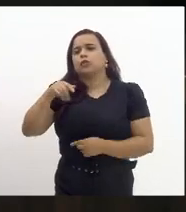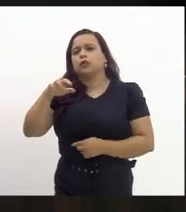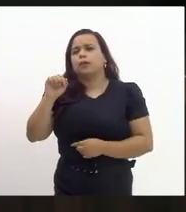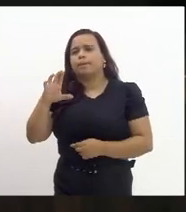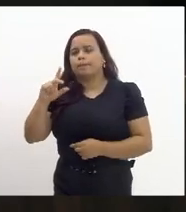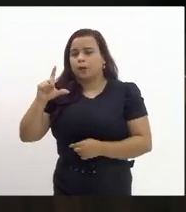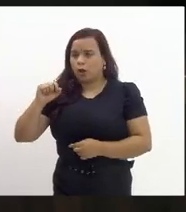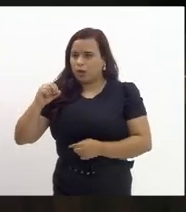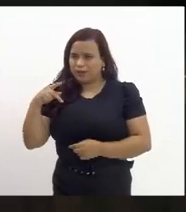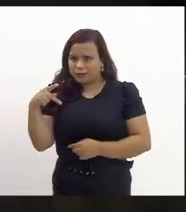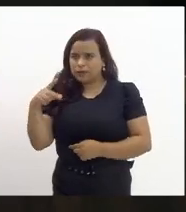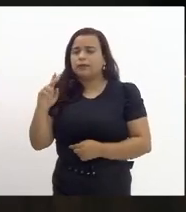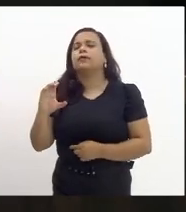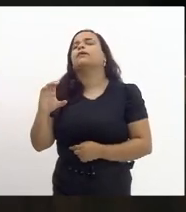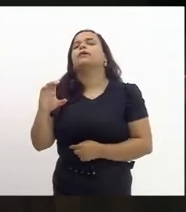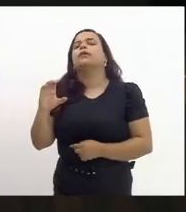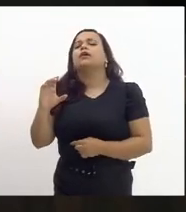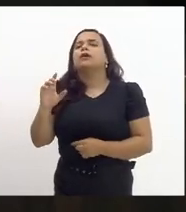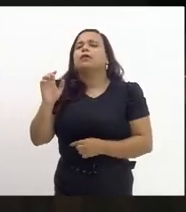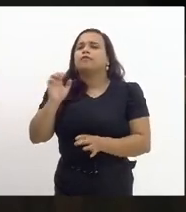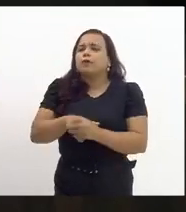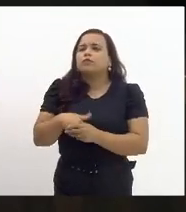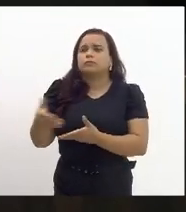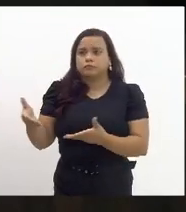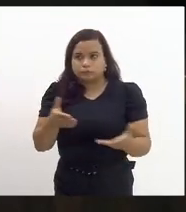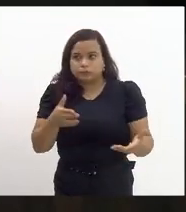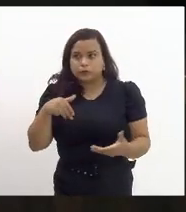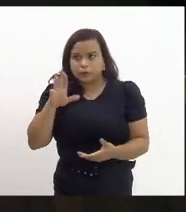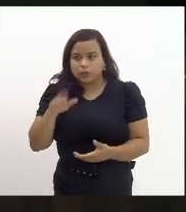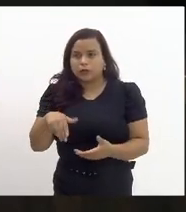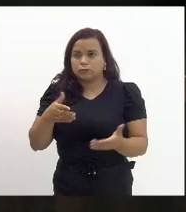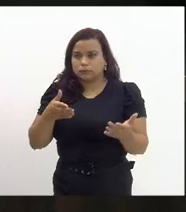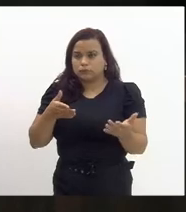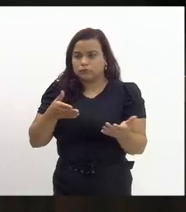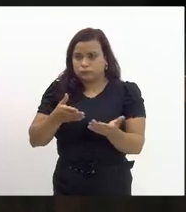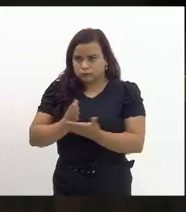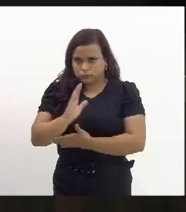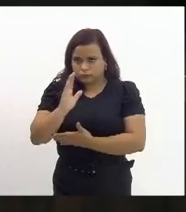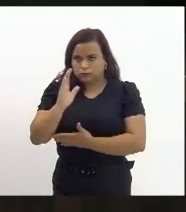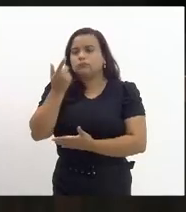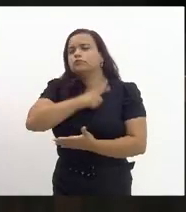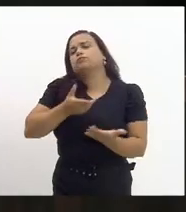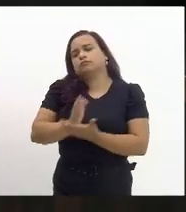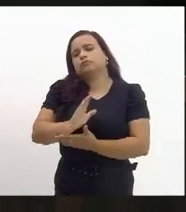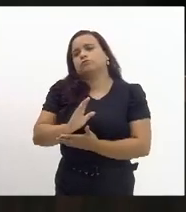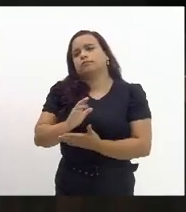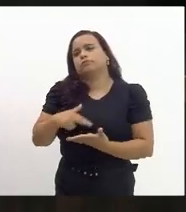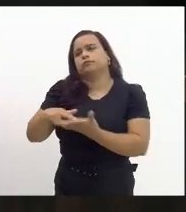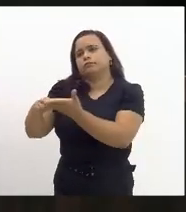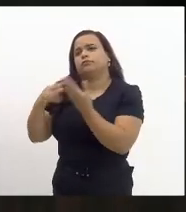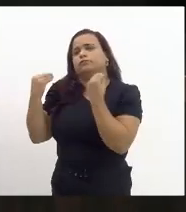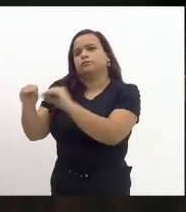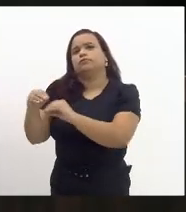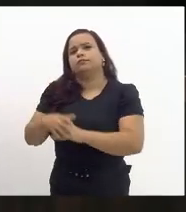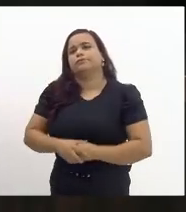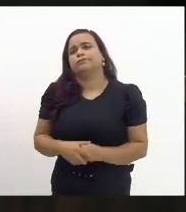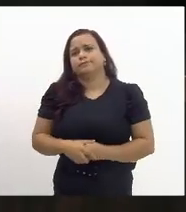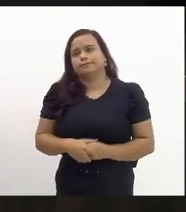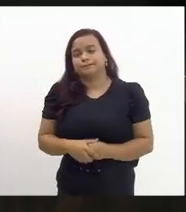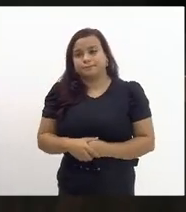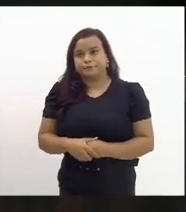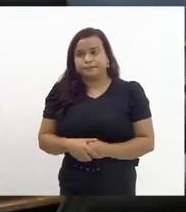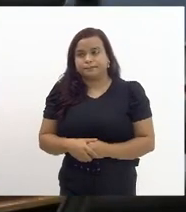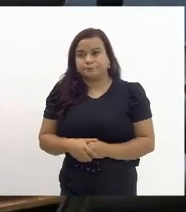votação. Senhores que aprovam, permaneça como estão. Aprovado, vai à publicação.